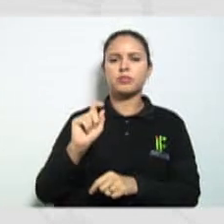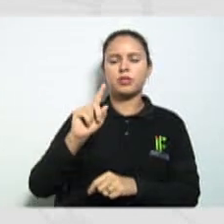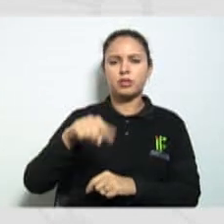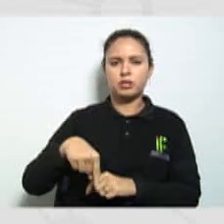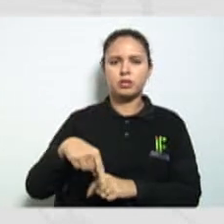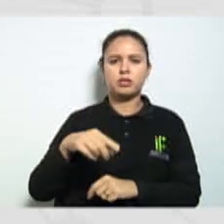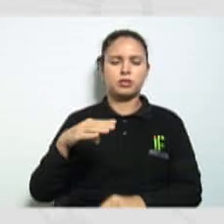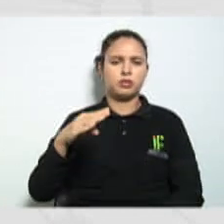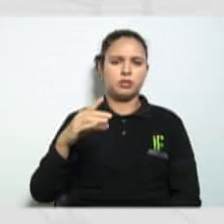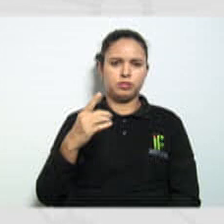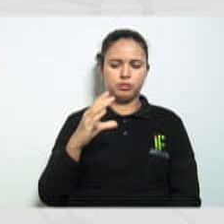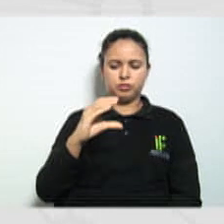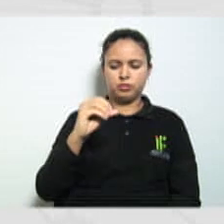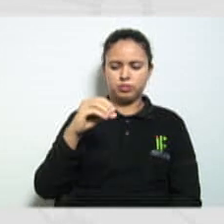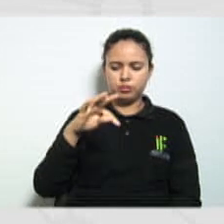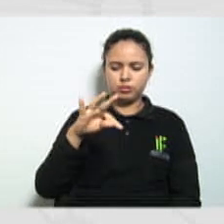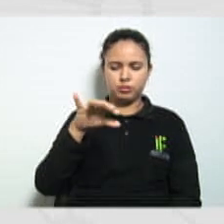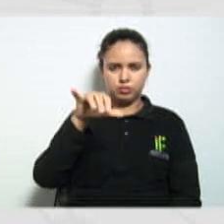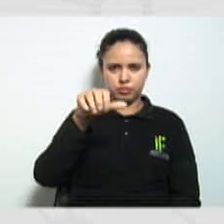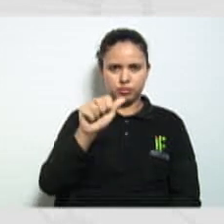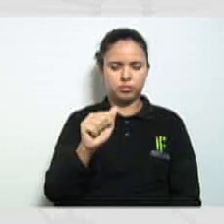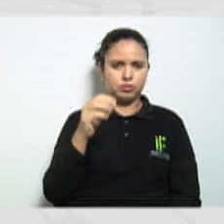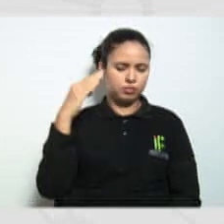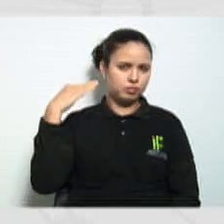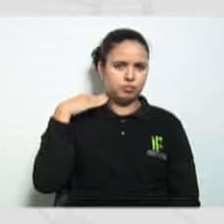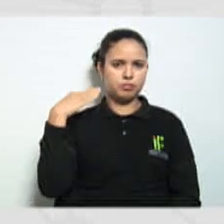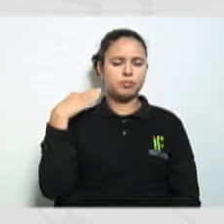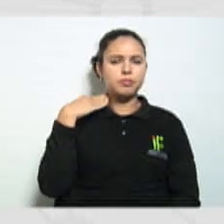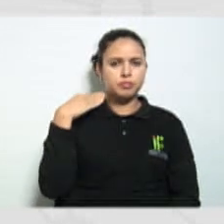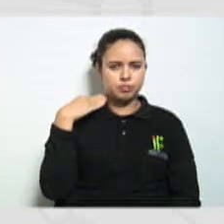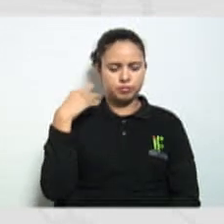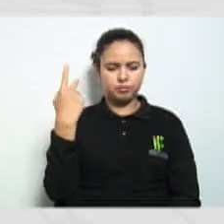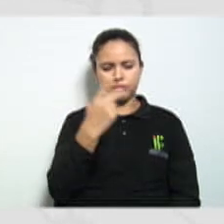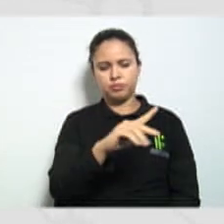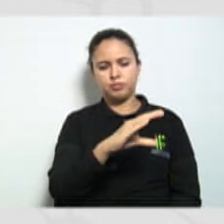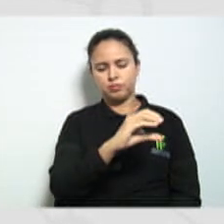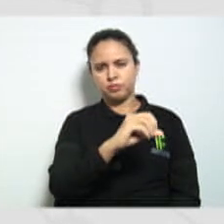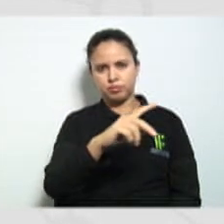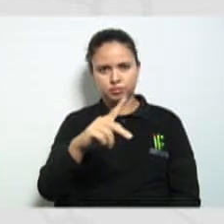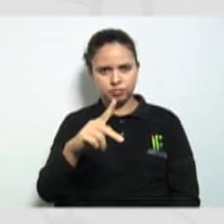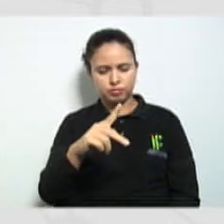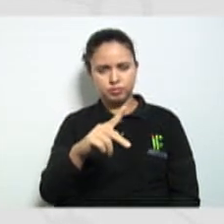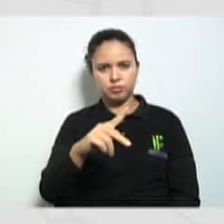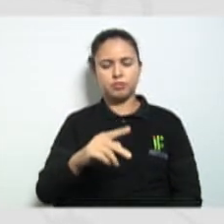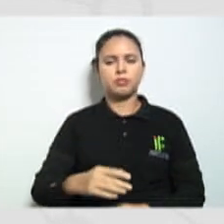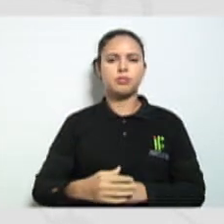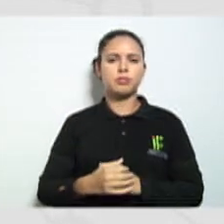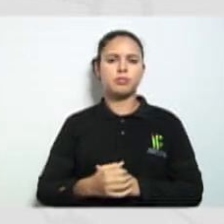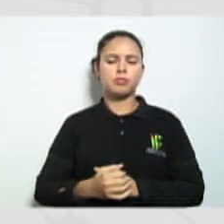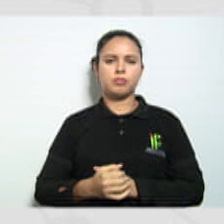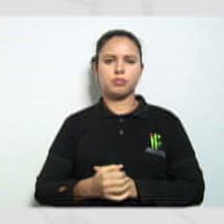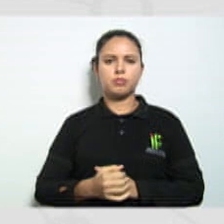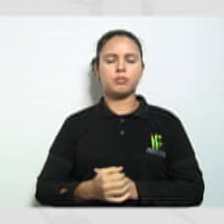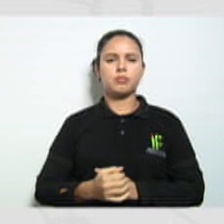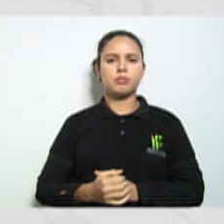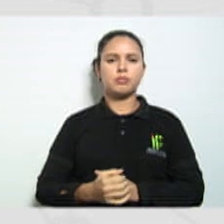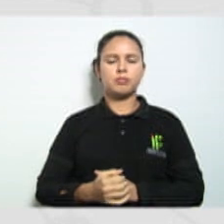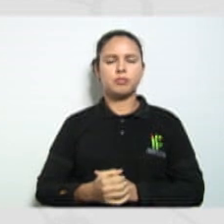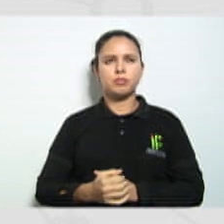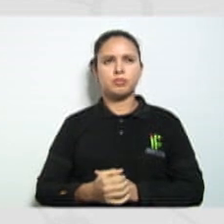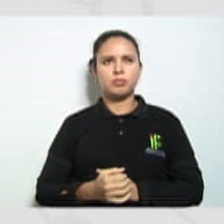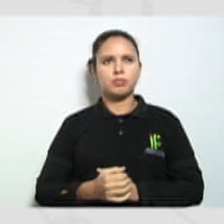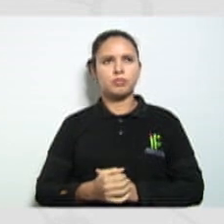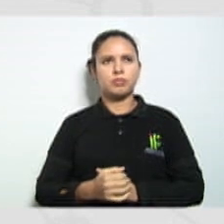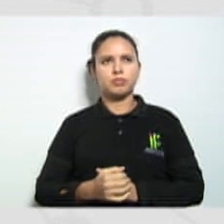na conta bancária da cooperativa. Então, nós temos aqui,